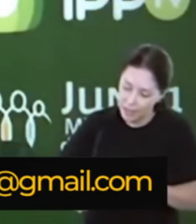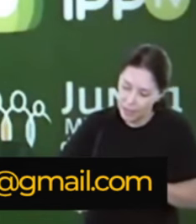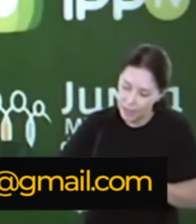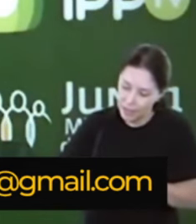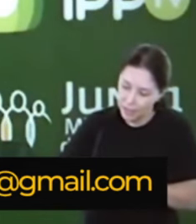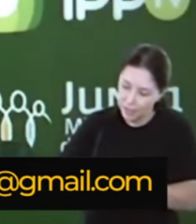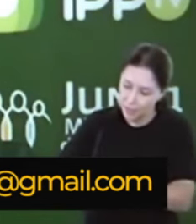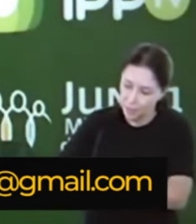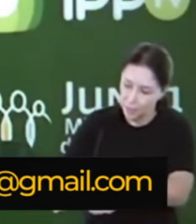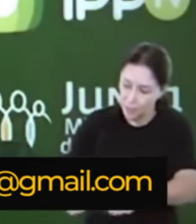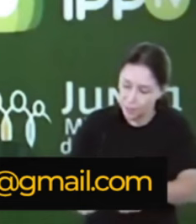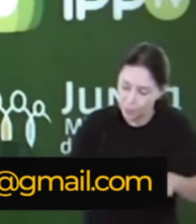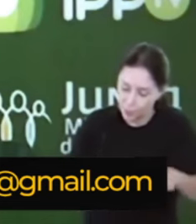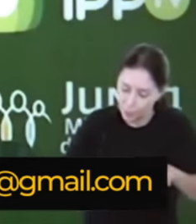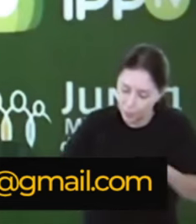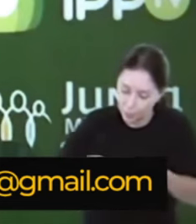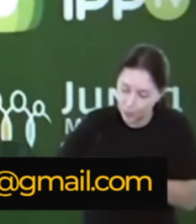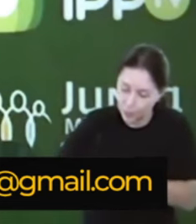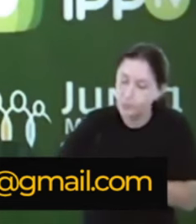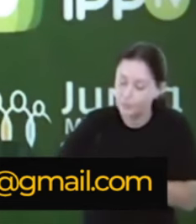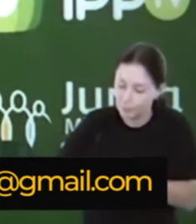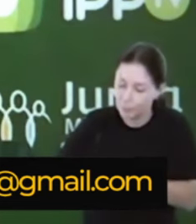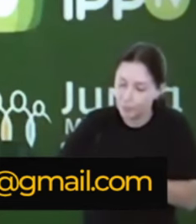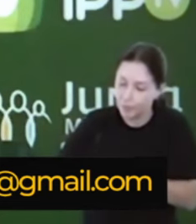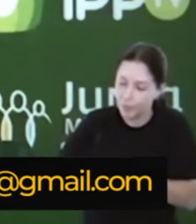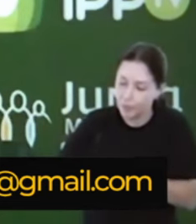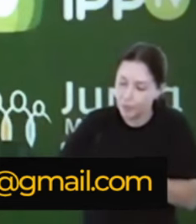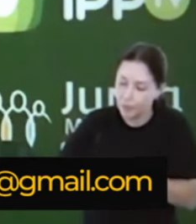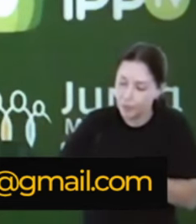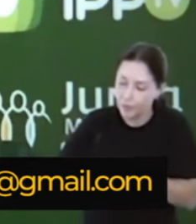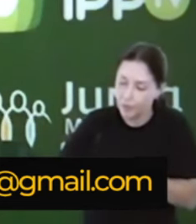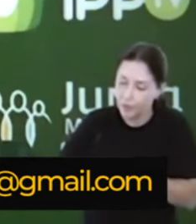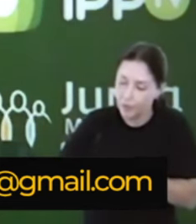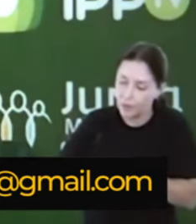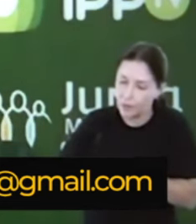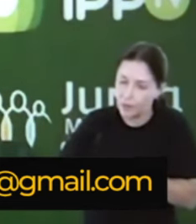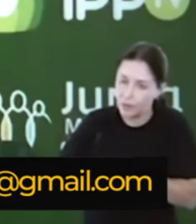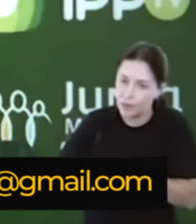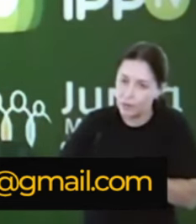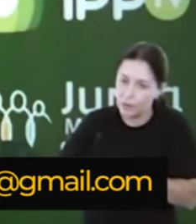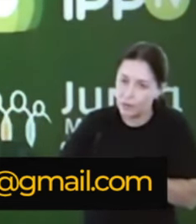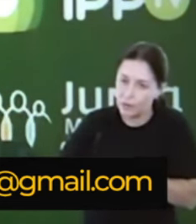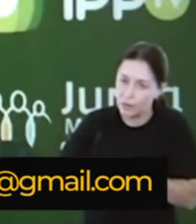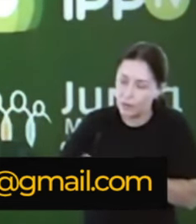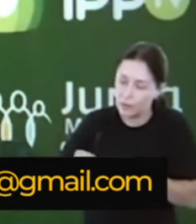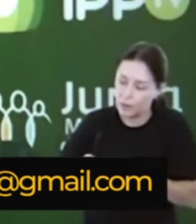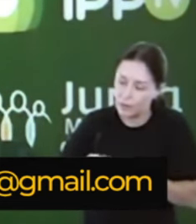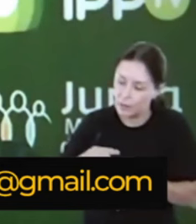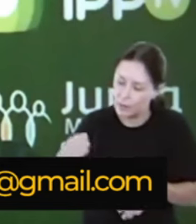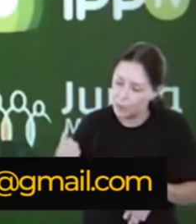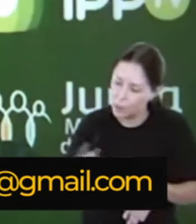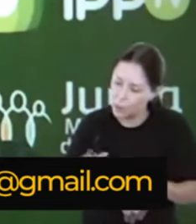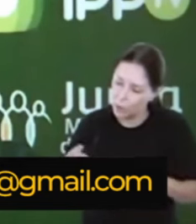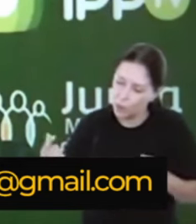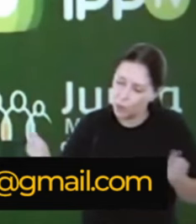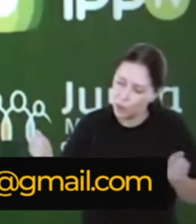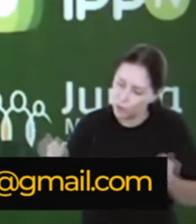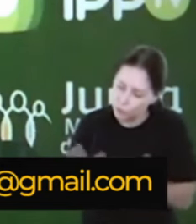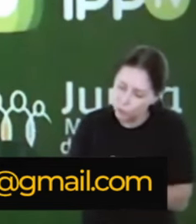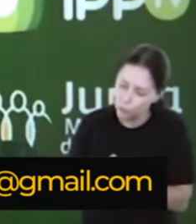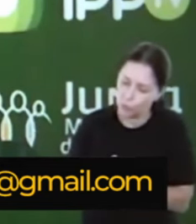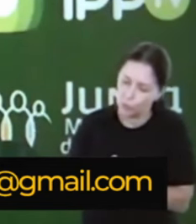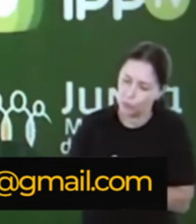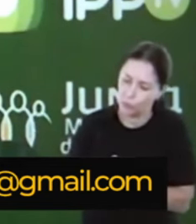parcialidade o senhor não acha que talvez se nós caminharmos mais nesse sentido ao